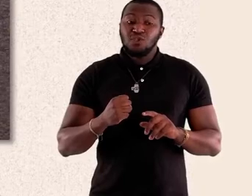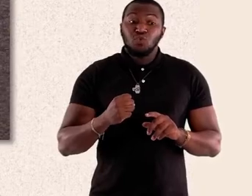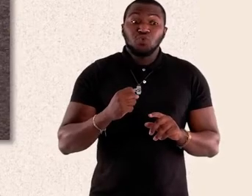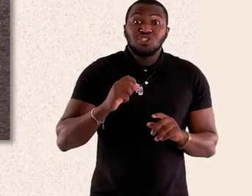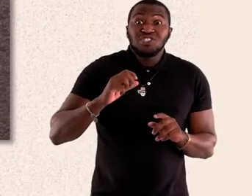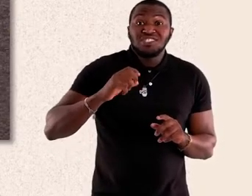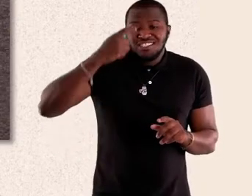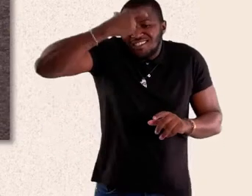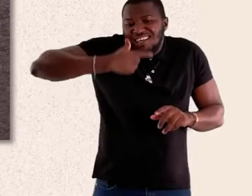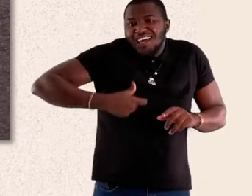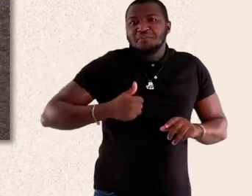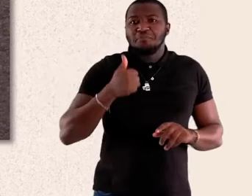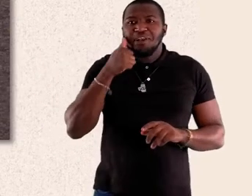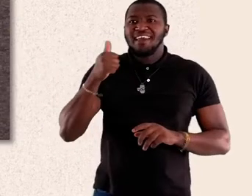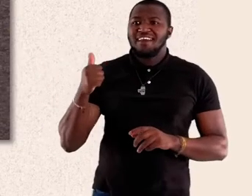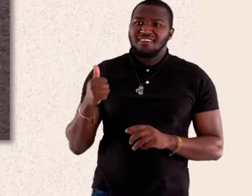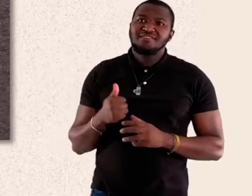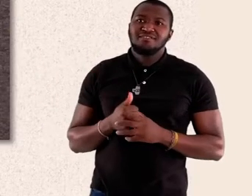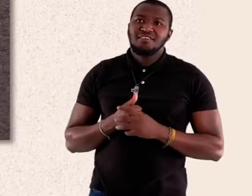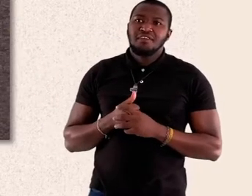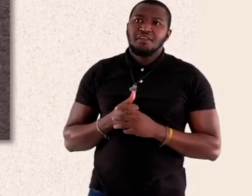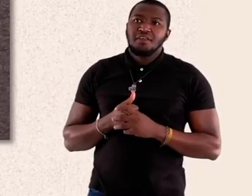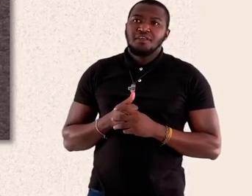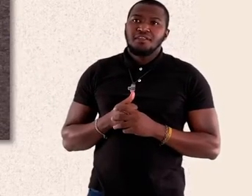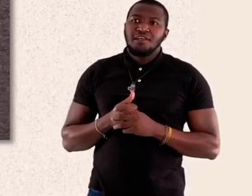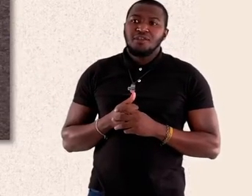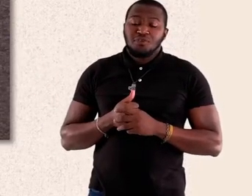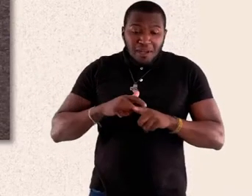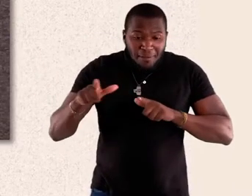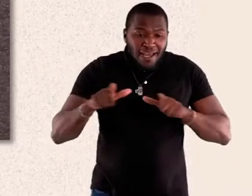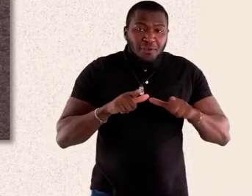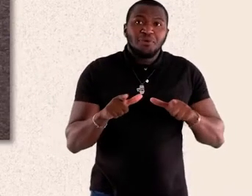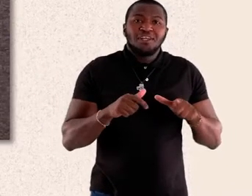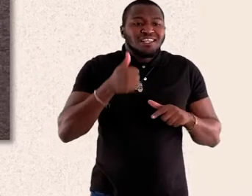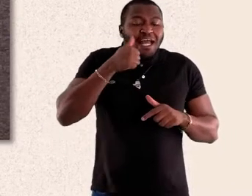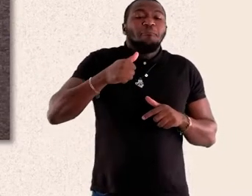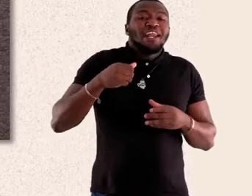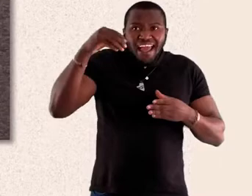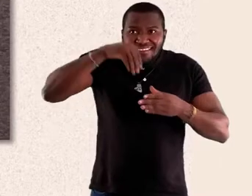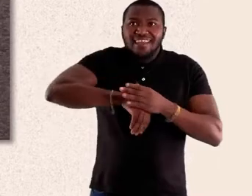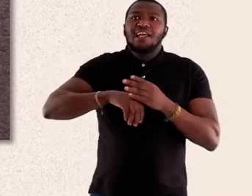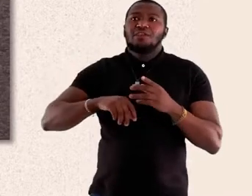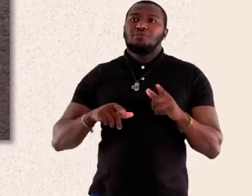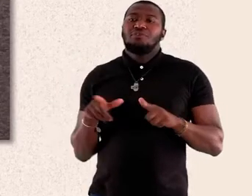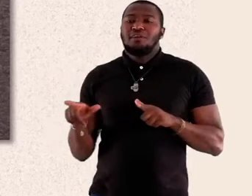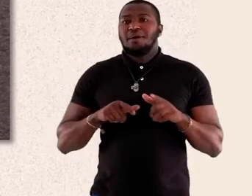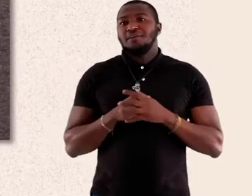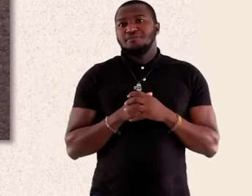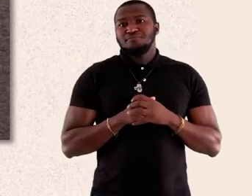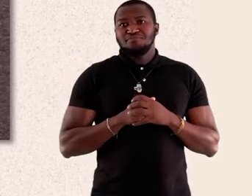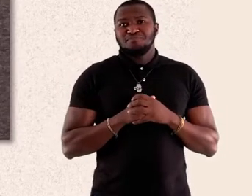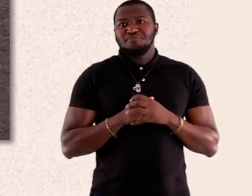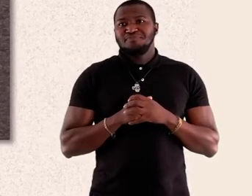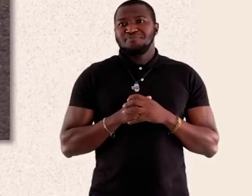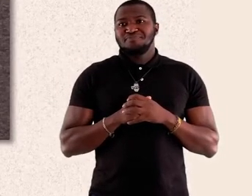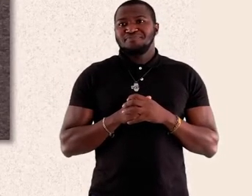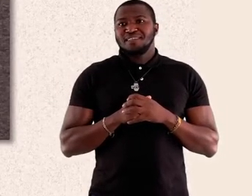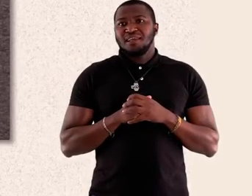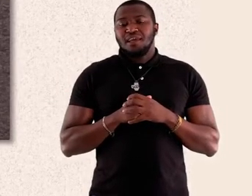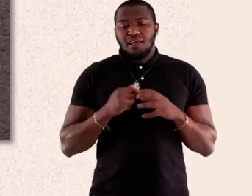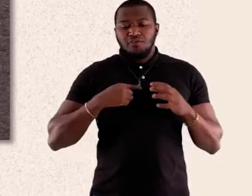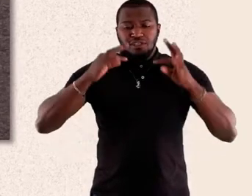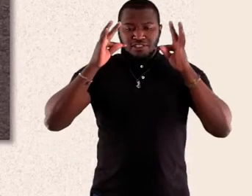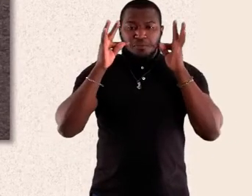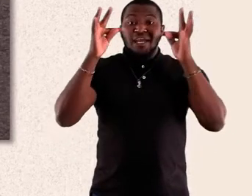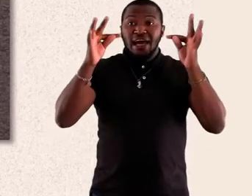de atuar no mundo né e de atuar dentro da nossa instituição que eu vou dar um testemunho pessoal